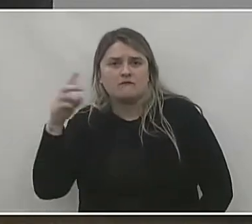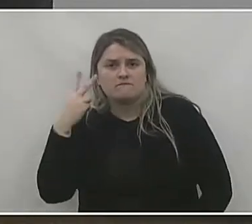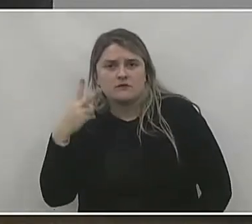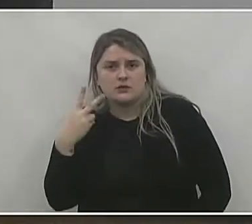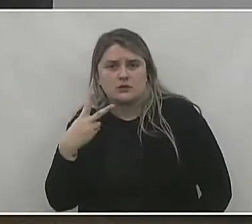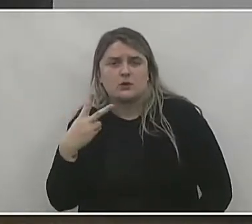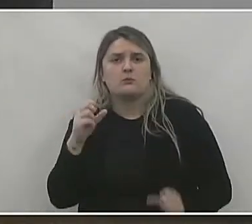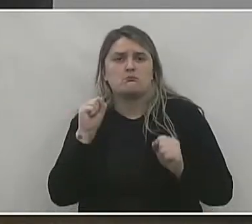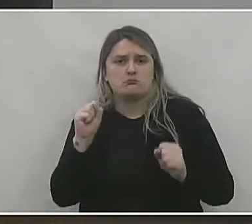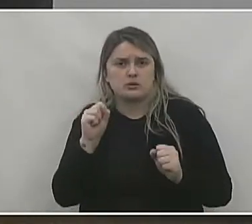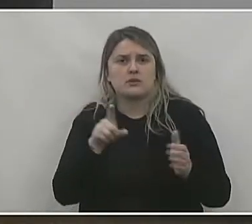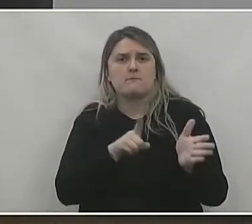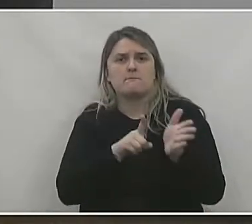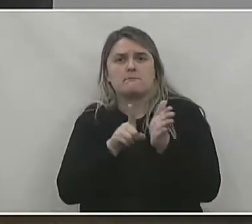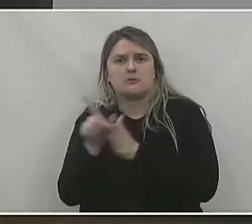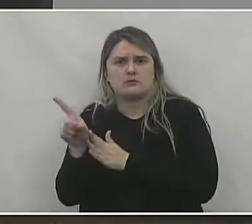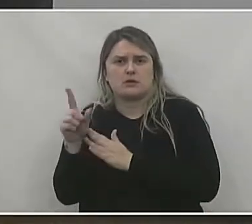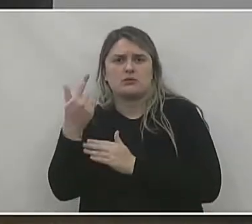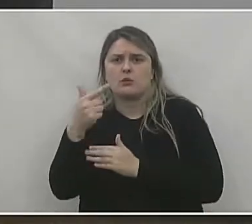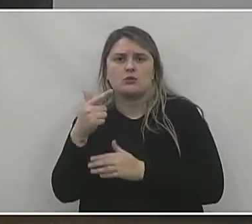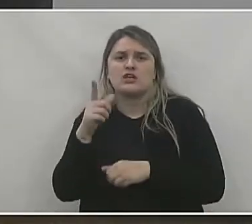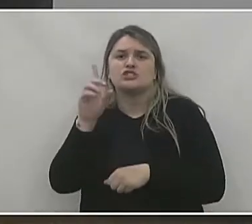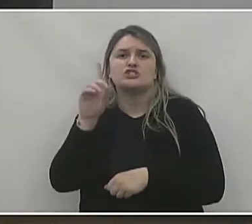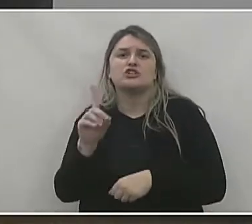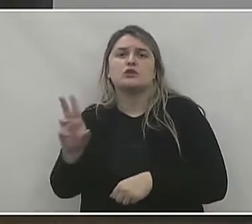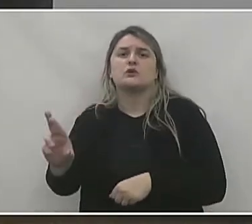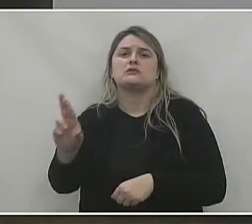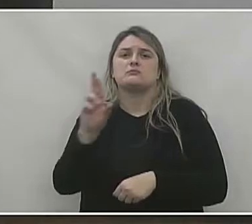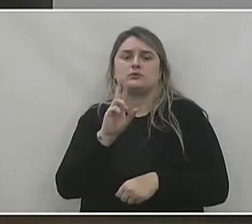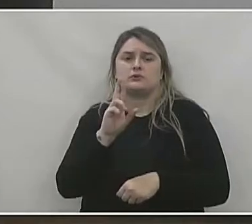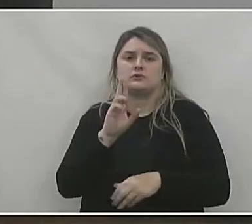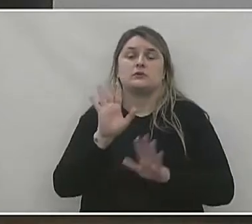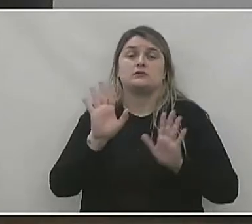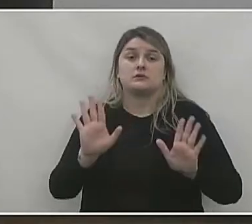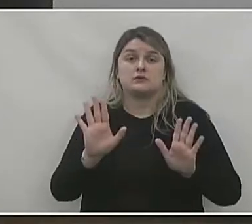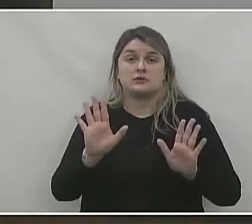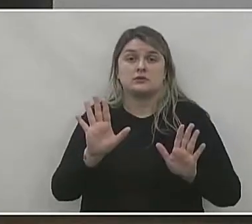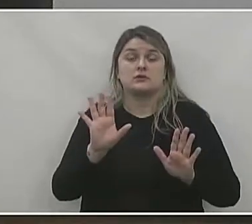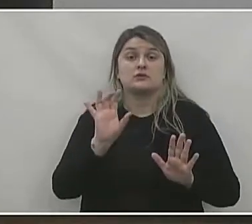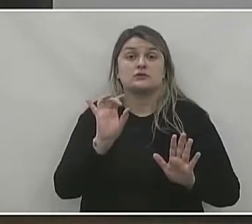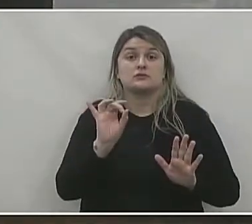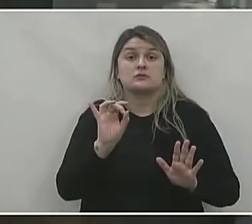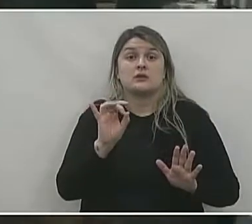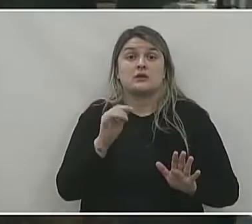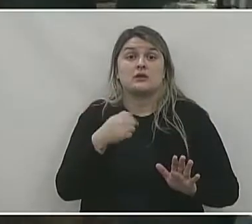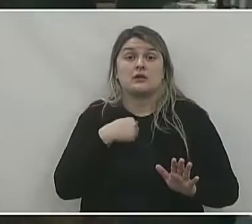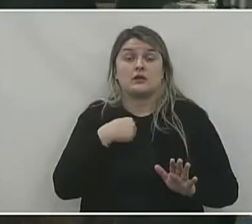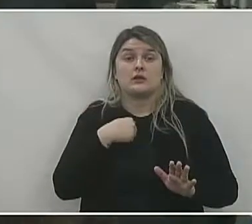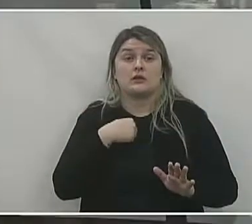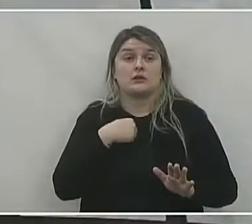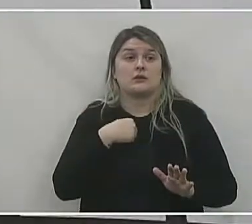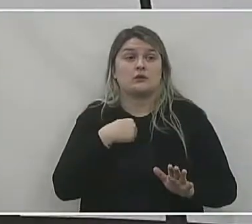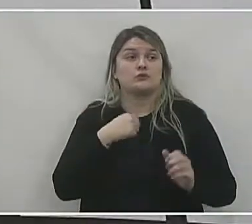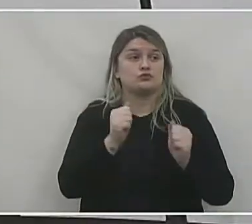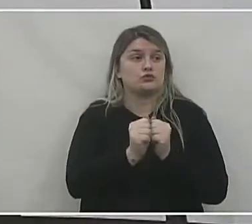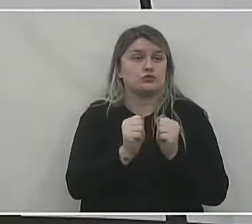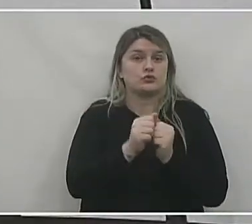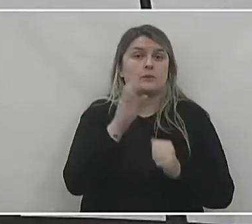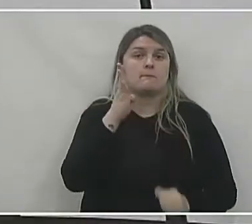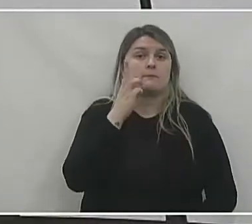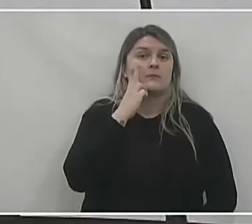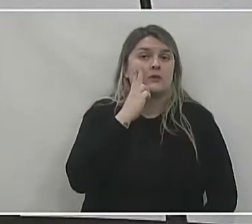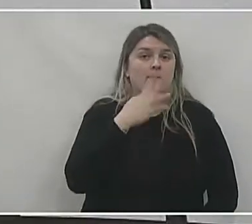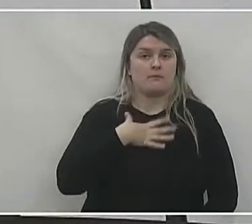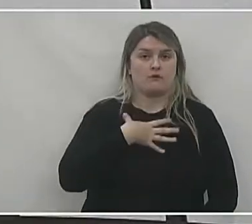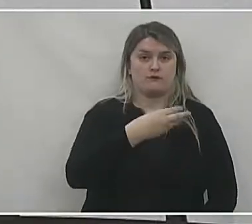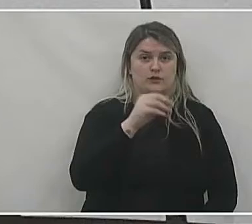sem direito à réplica, tá ok? Combinado? Presidente, eu só cometi um equívoco aqui, eu estou com o prefeito de Bituruna aqui, que é o Rodrigo,